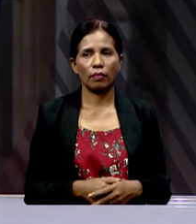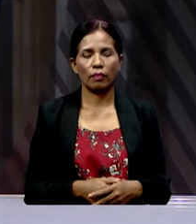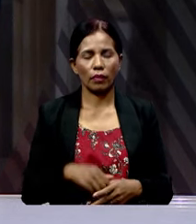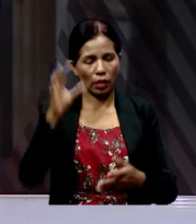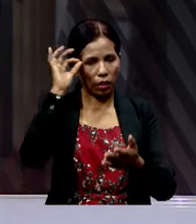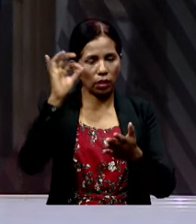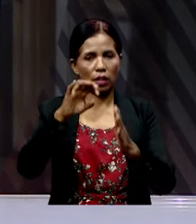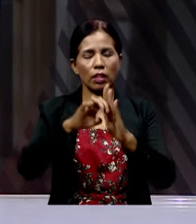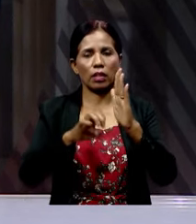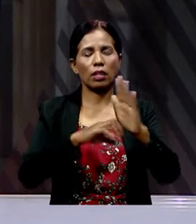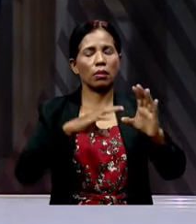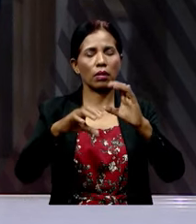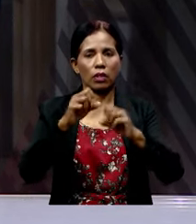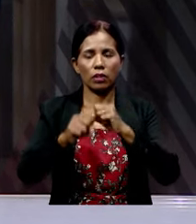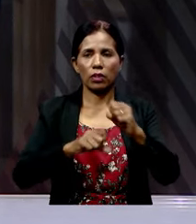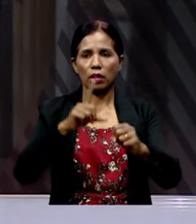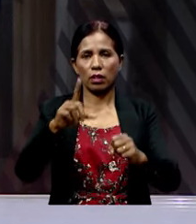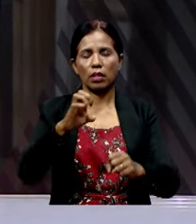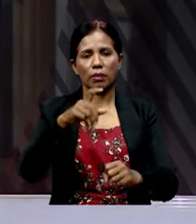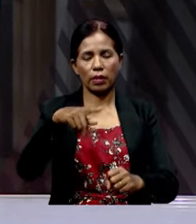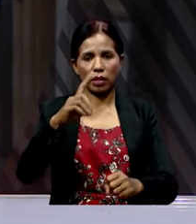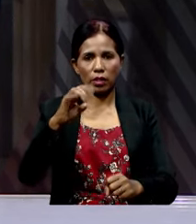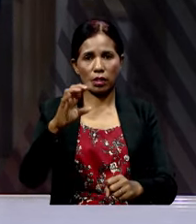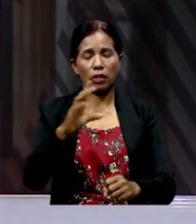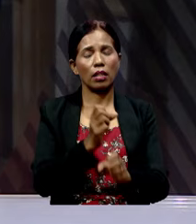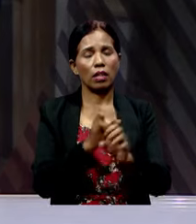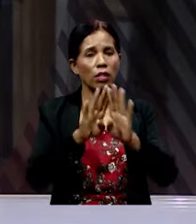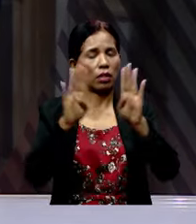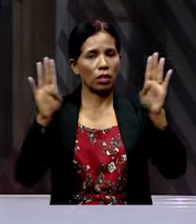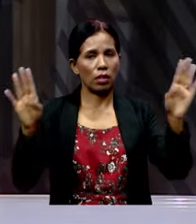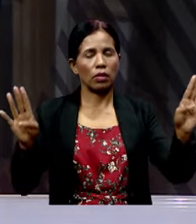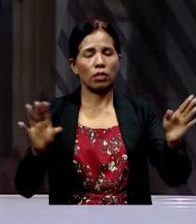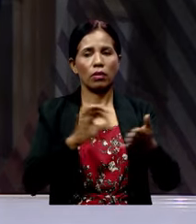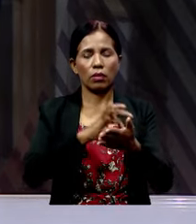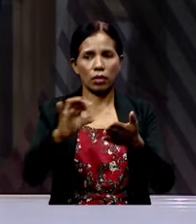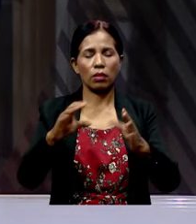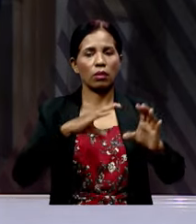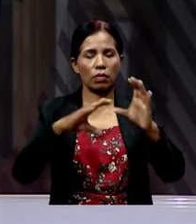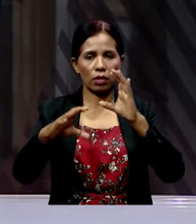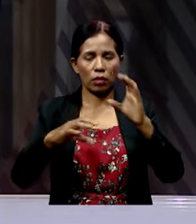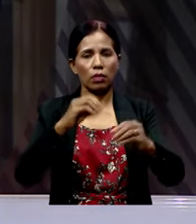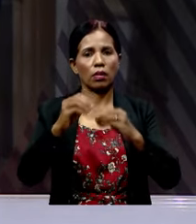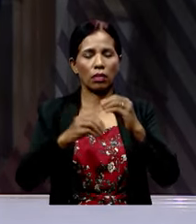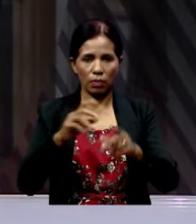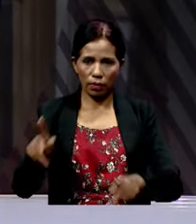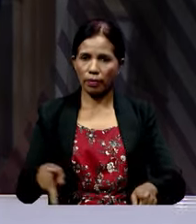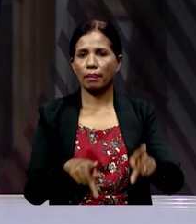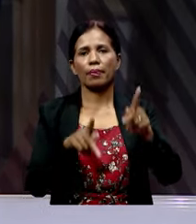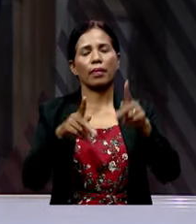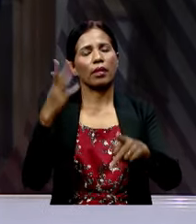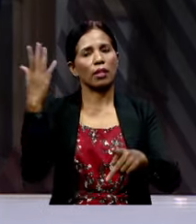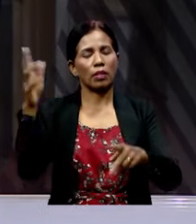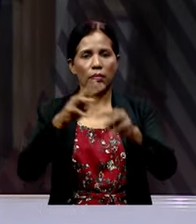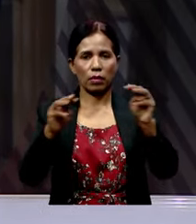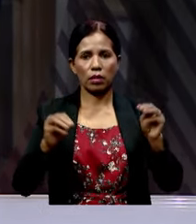Secretário de Estado de Comunicação Social, Expedito Dias Ximenes, rala abertura para formação, comunicação, relação pública e a